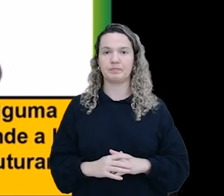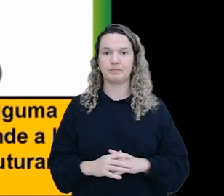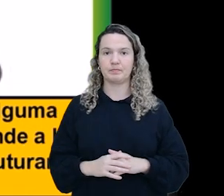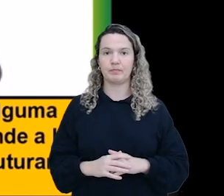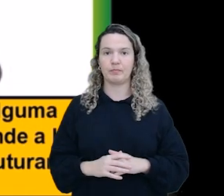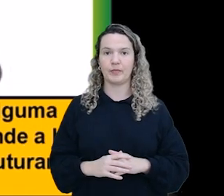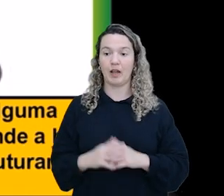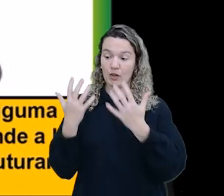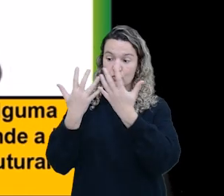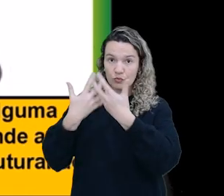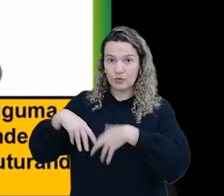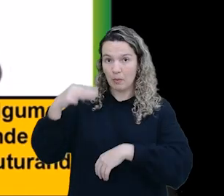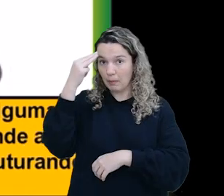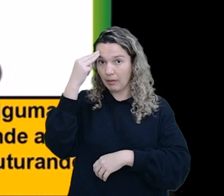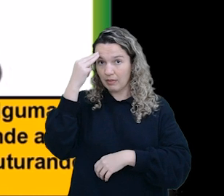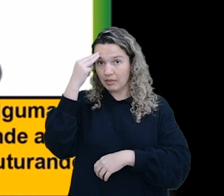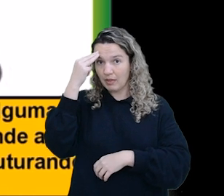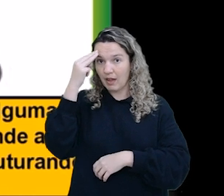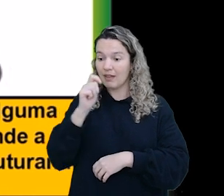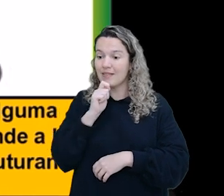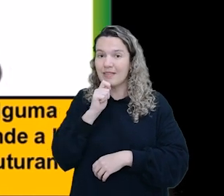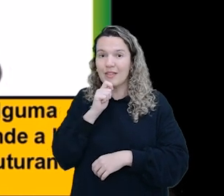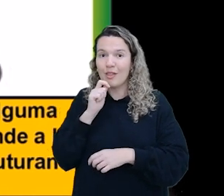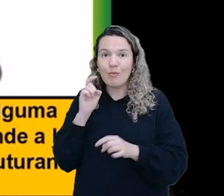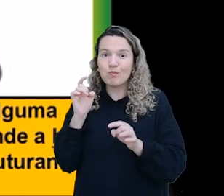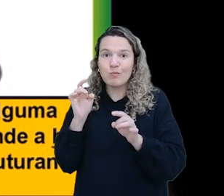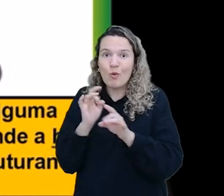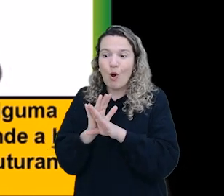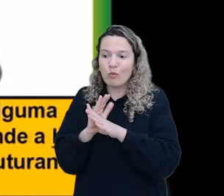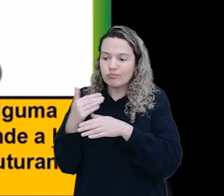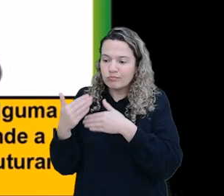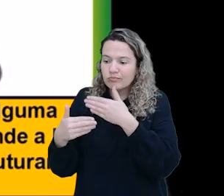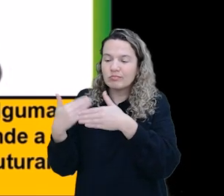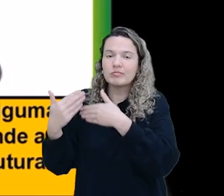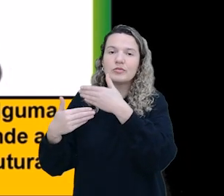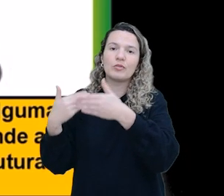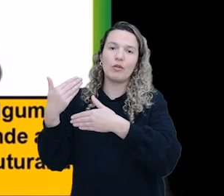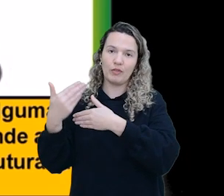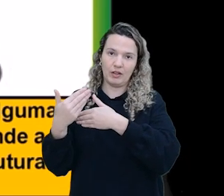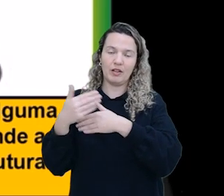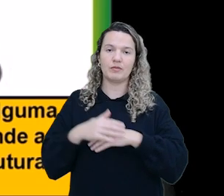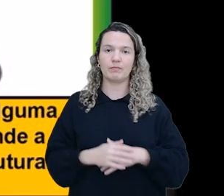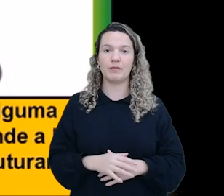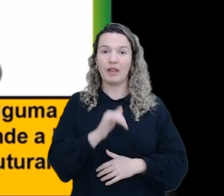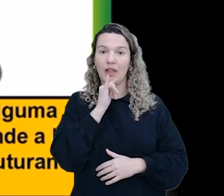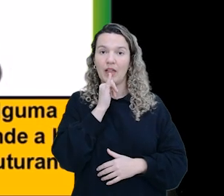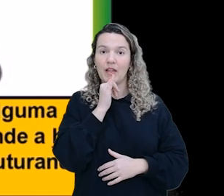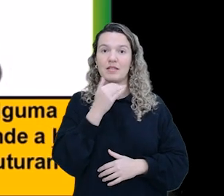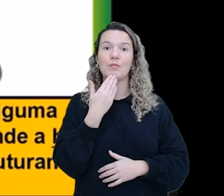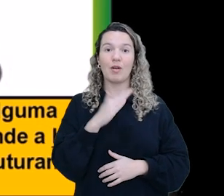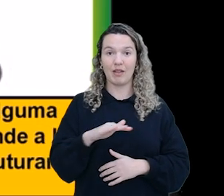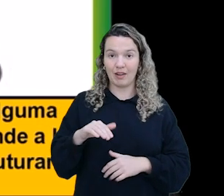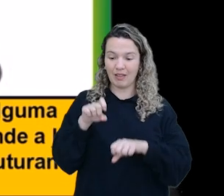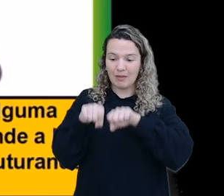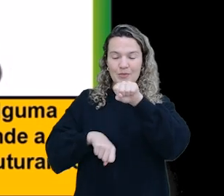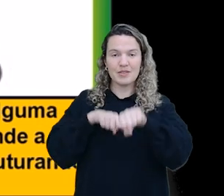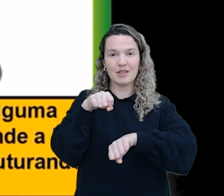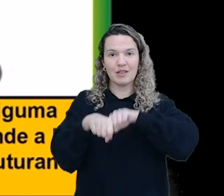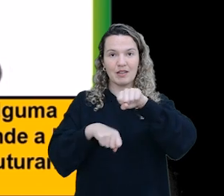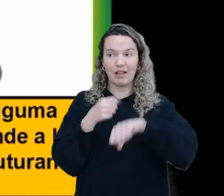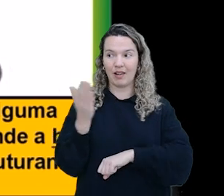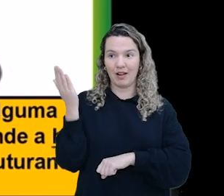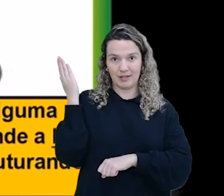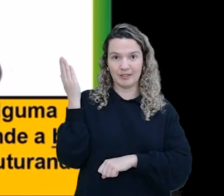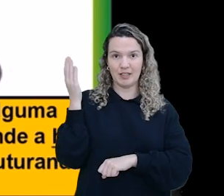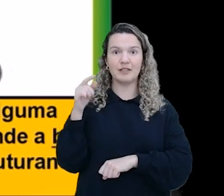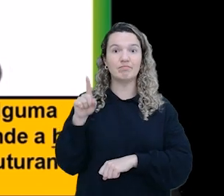Essas funções mentais estão se estruturando, estão se aperfeiçoando. Aqui nós temos um exemplo de uma